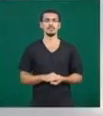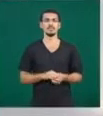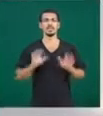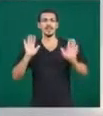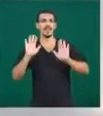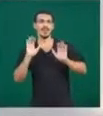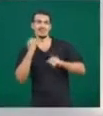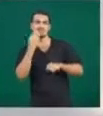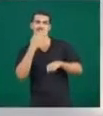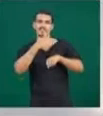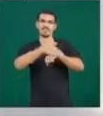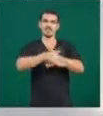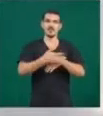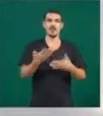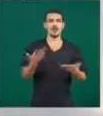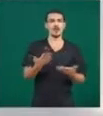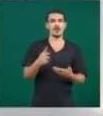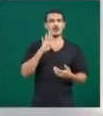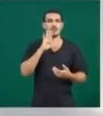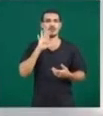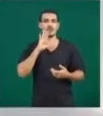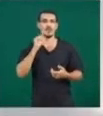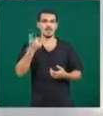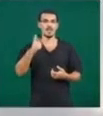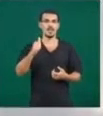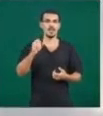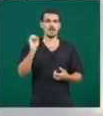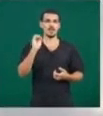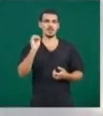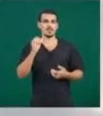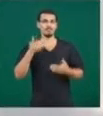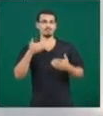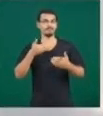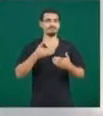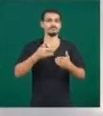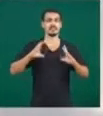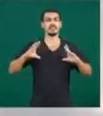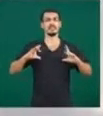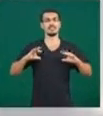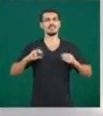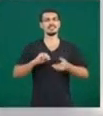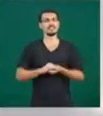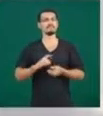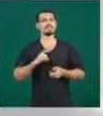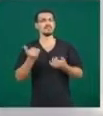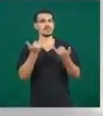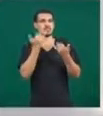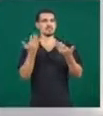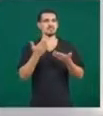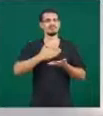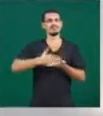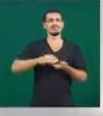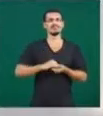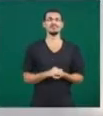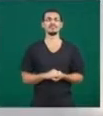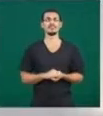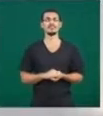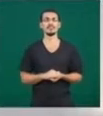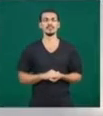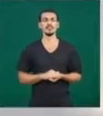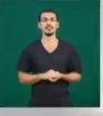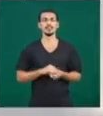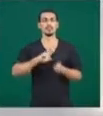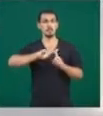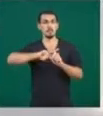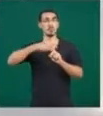Olá, boa noite para você. Hoje é quarta-feira, dia 11 de outubro, véspera de feriado. Tem muita informação para você a partir de agora. Mais segurança